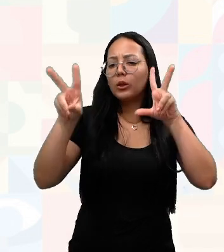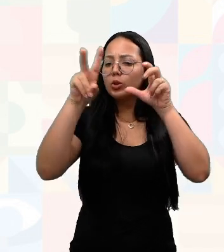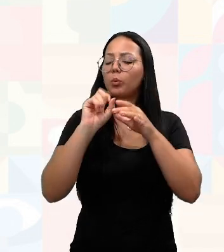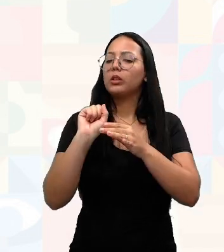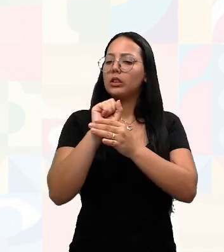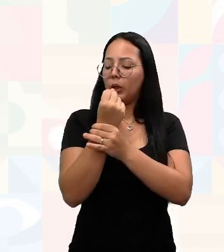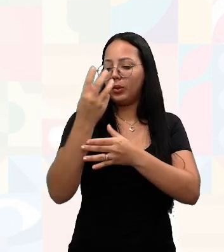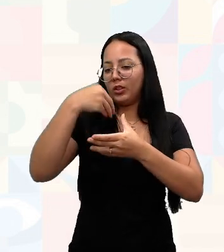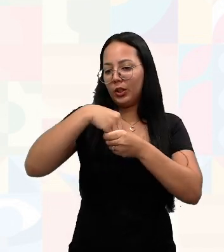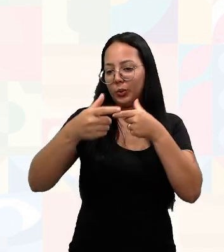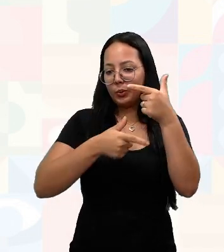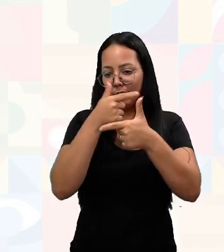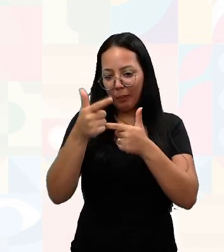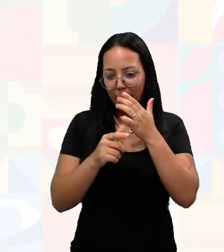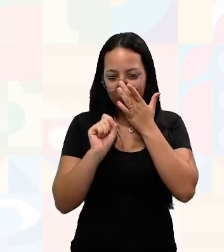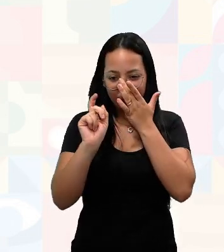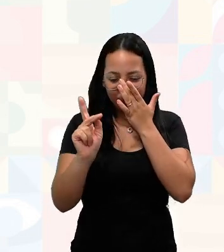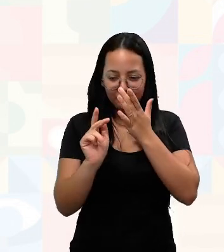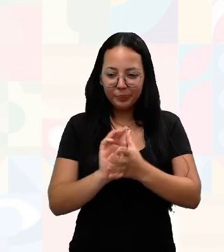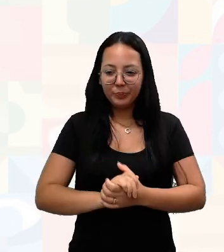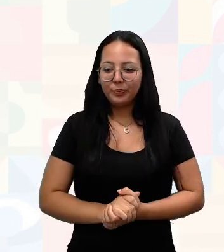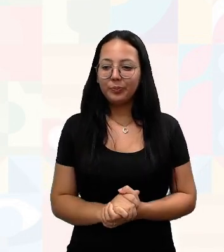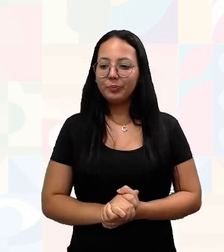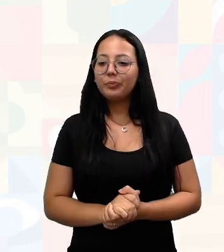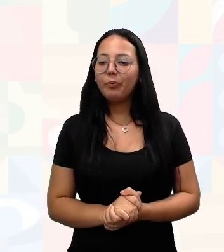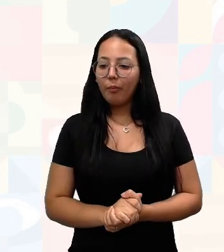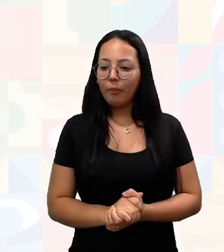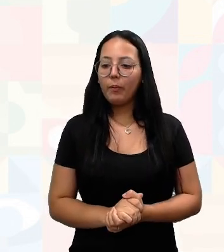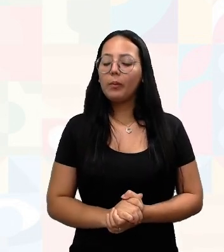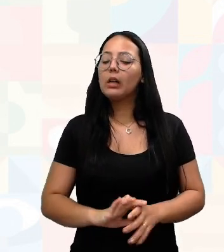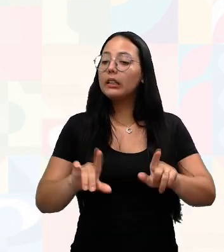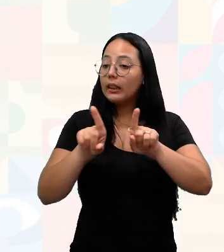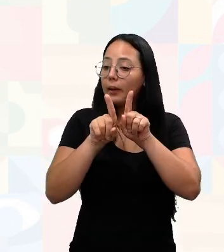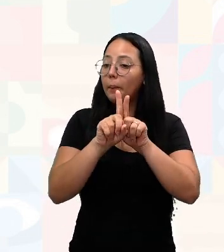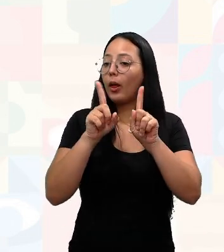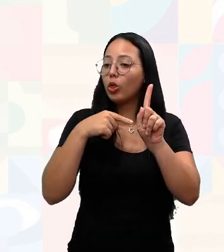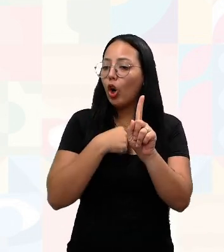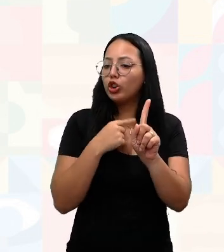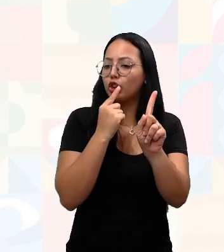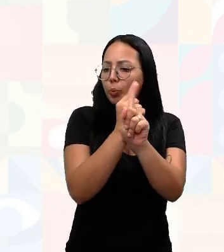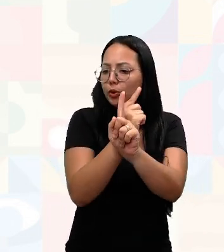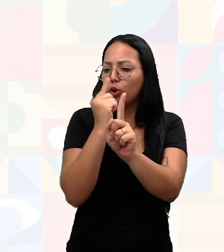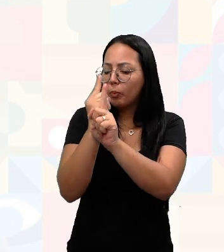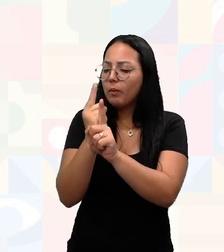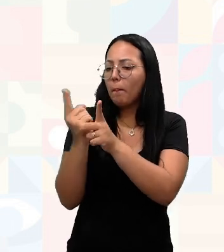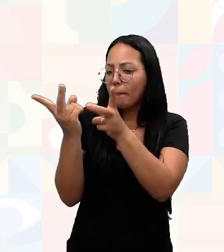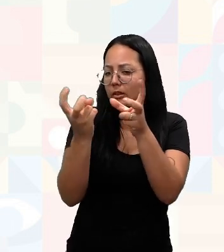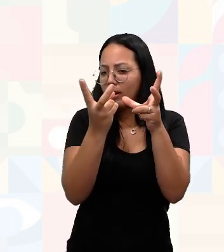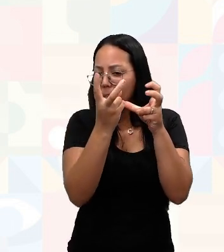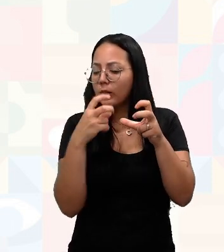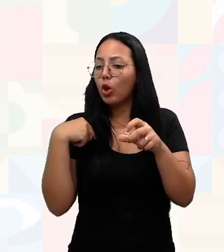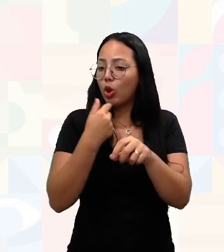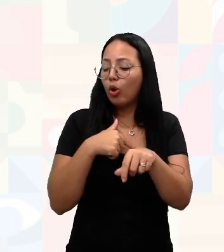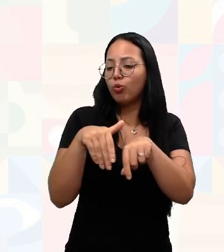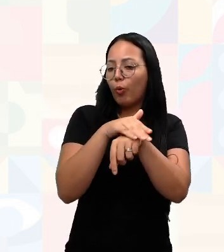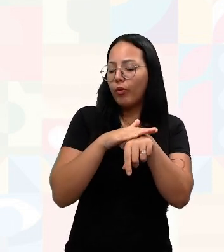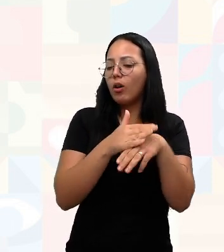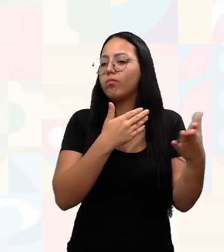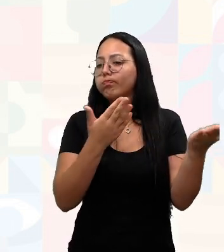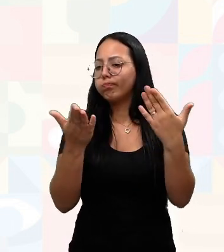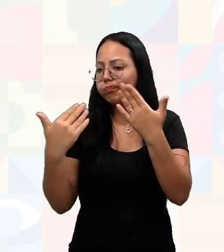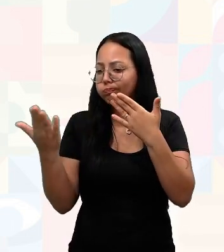segurança do trabalho, tá? E que descobrimos, percebemos e iremos conversar ainda, né,